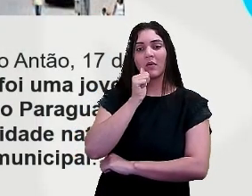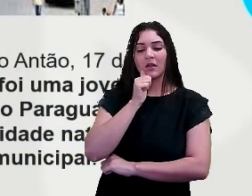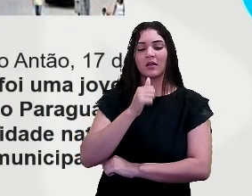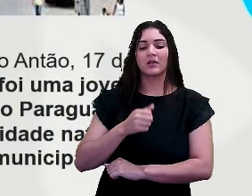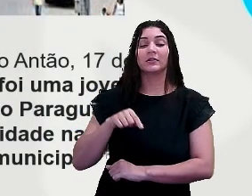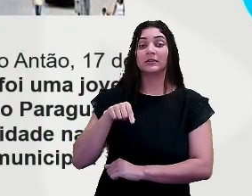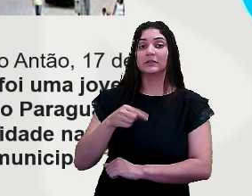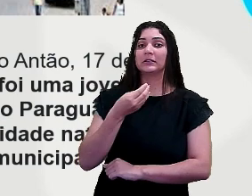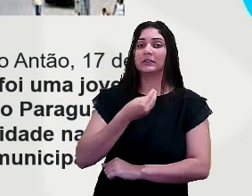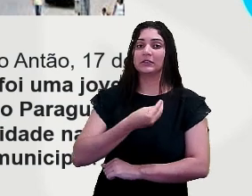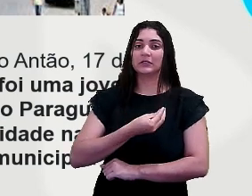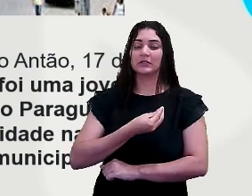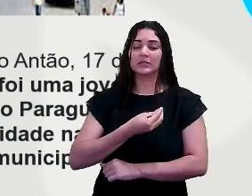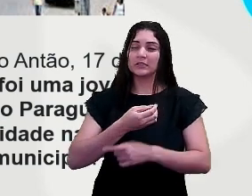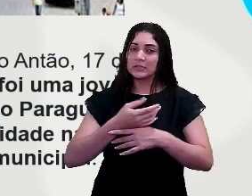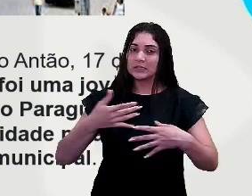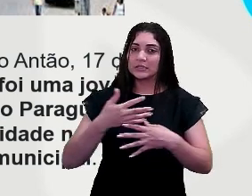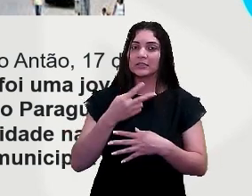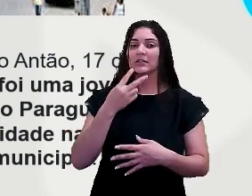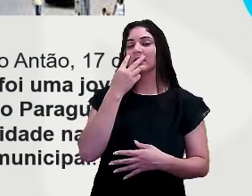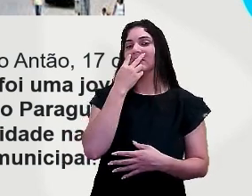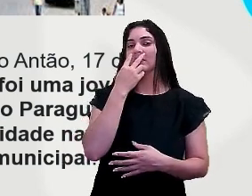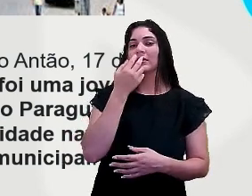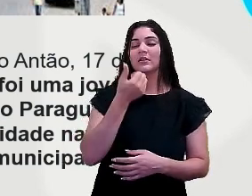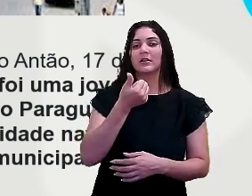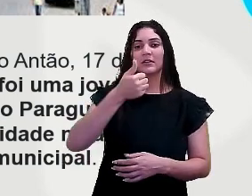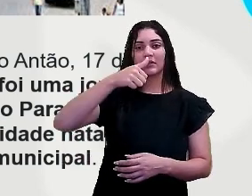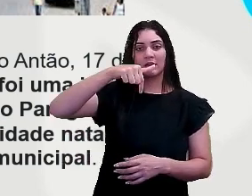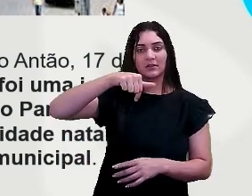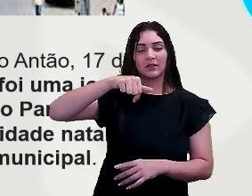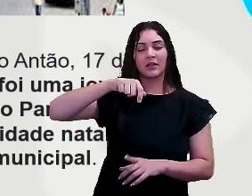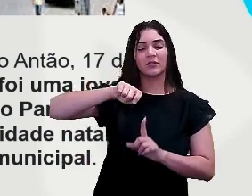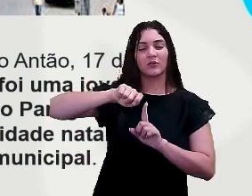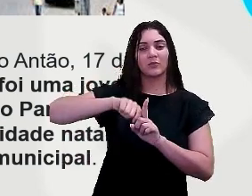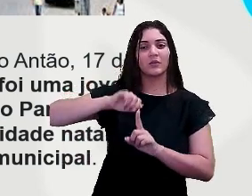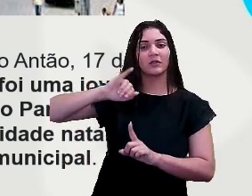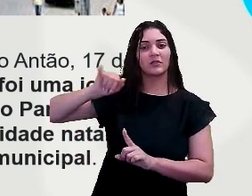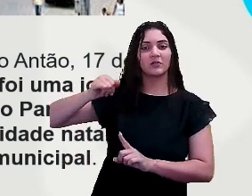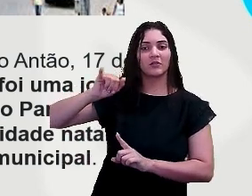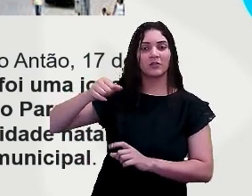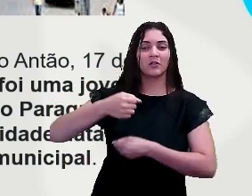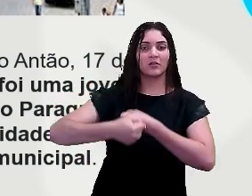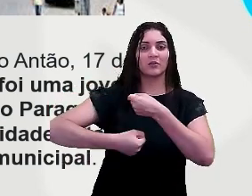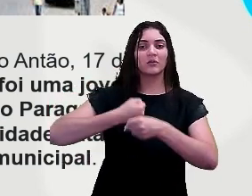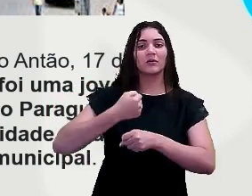De Vitória de Santo Antão, 17 de janeiro de